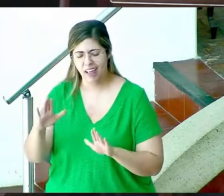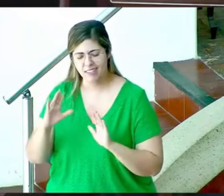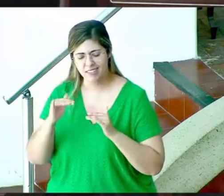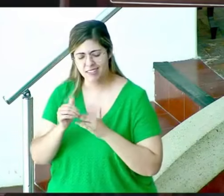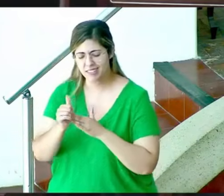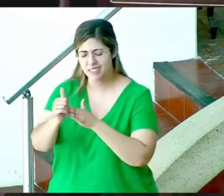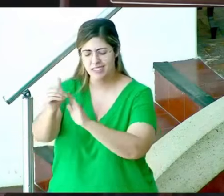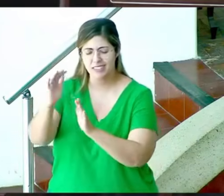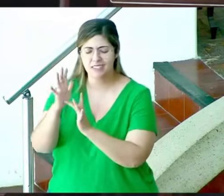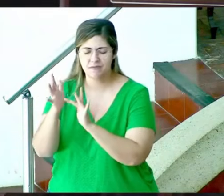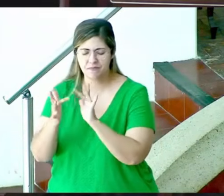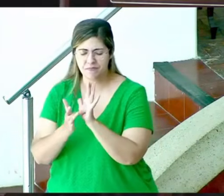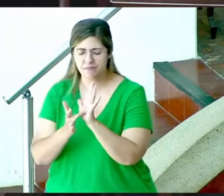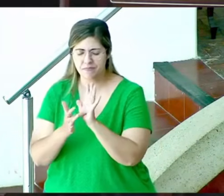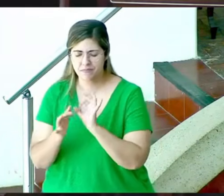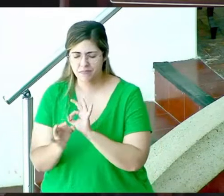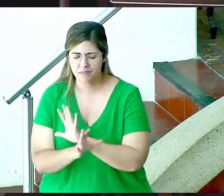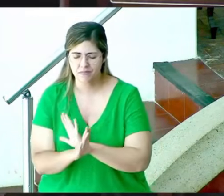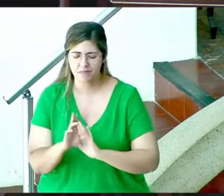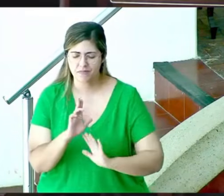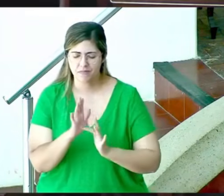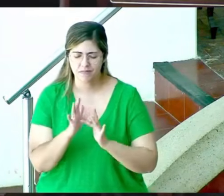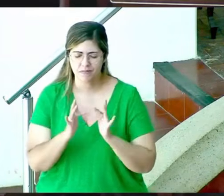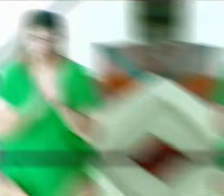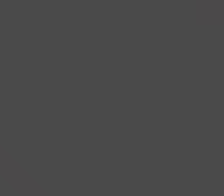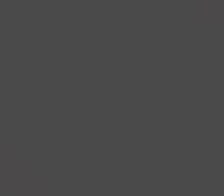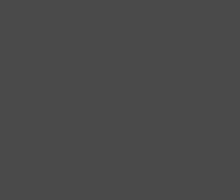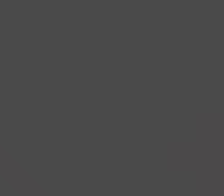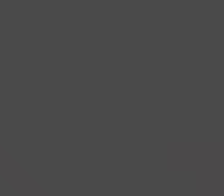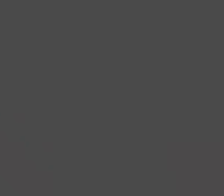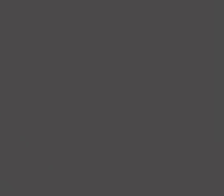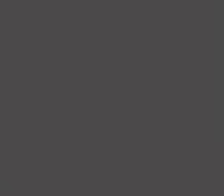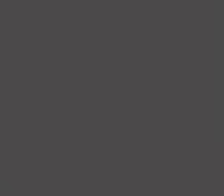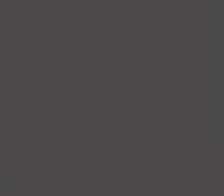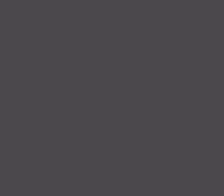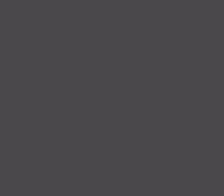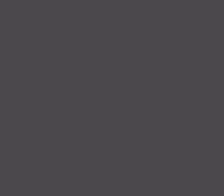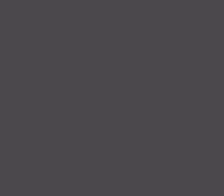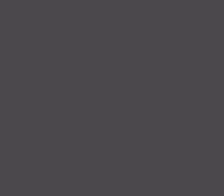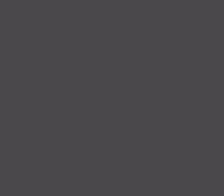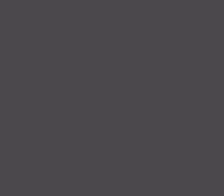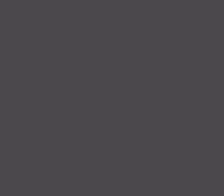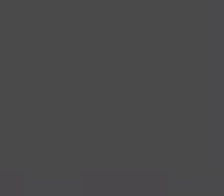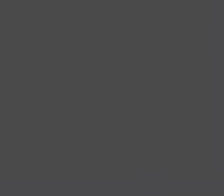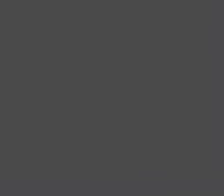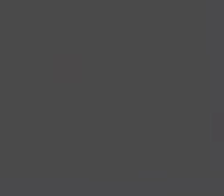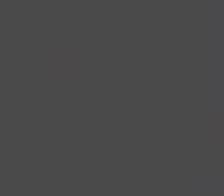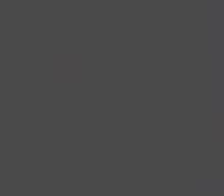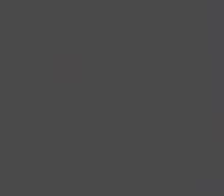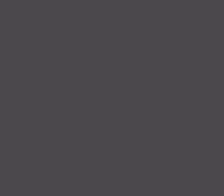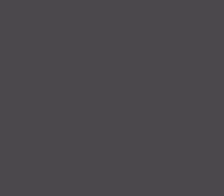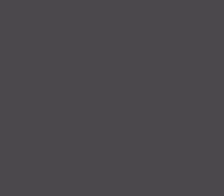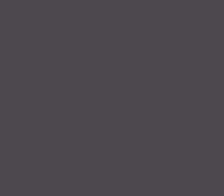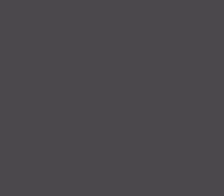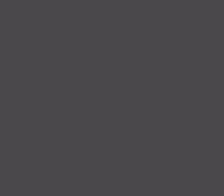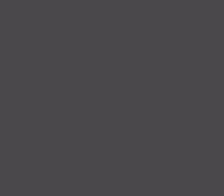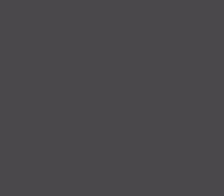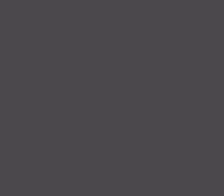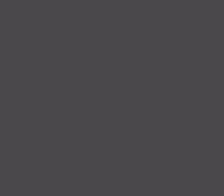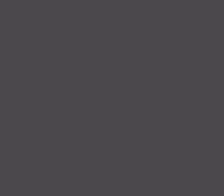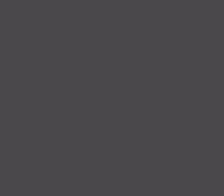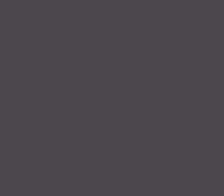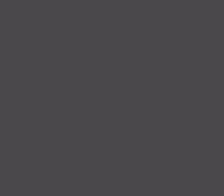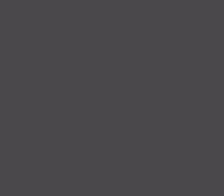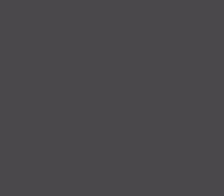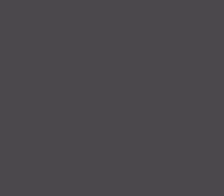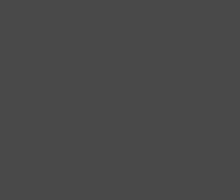aqui para caminhar. Oramos em nome de Jesus. Amém. Muito obrigado por nos acompanhar até o final deste vídeo. Para receber